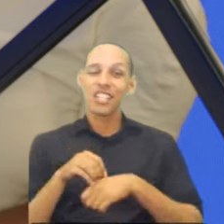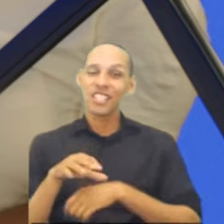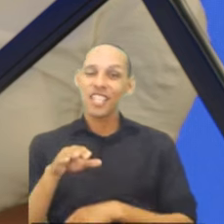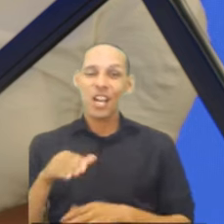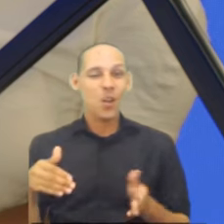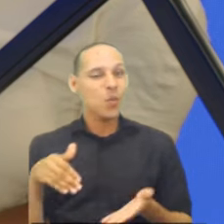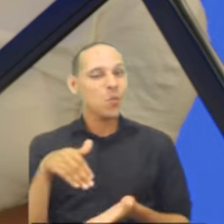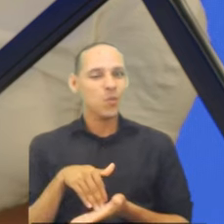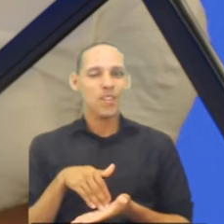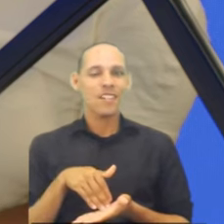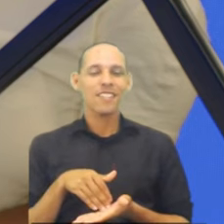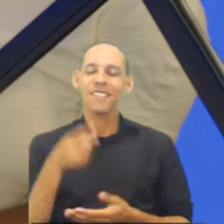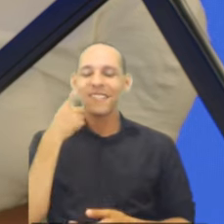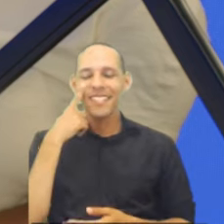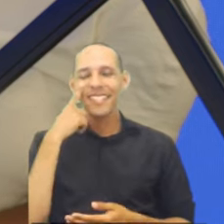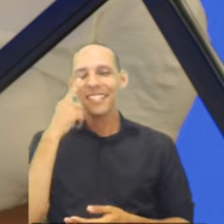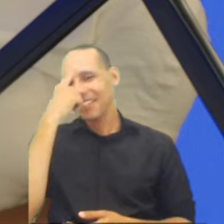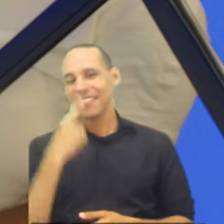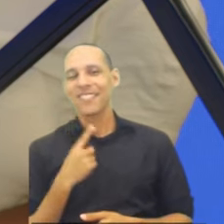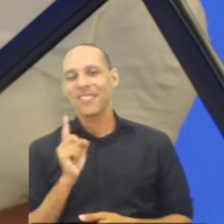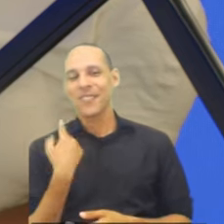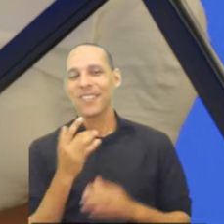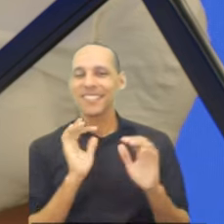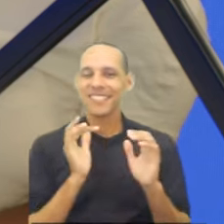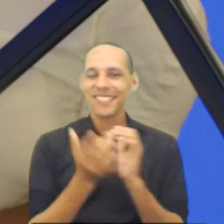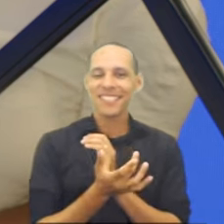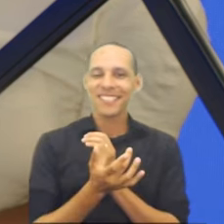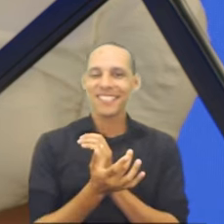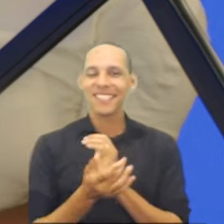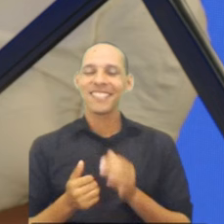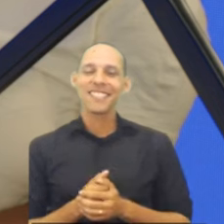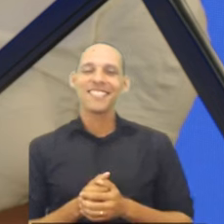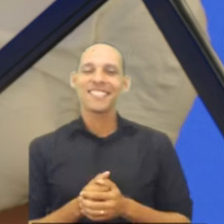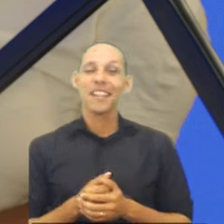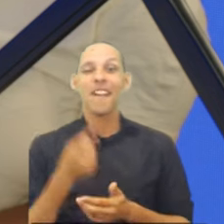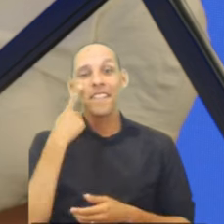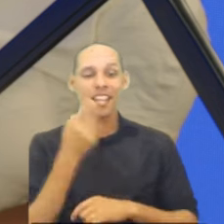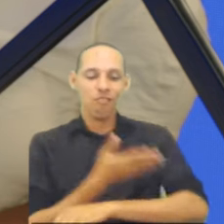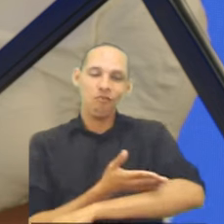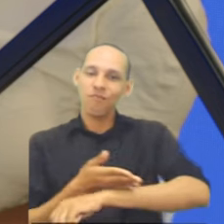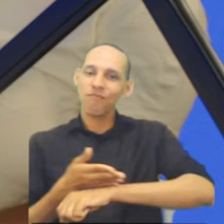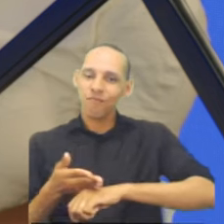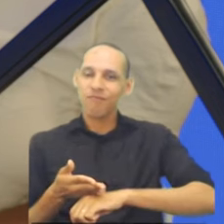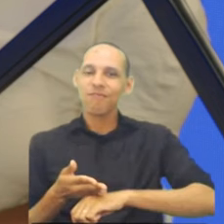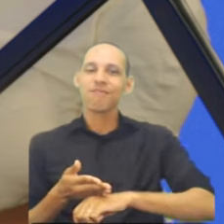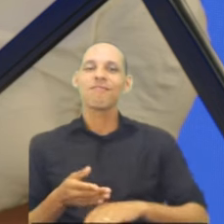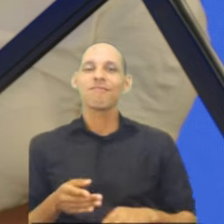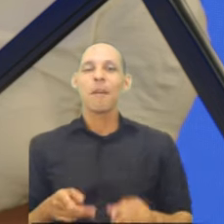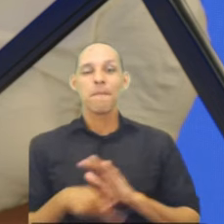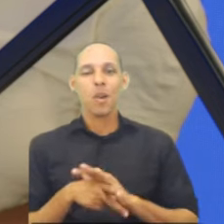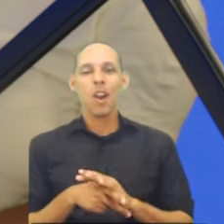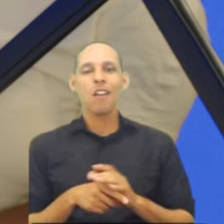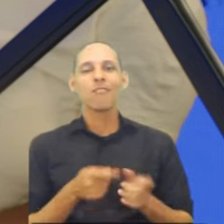e agora uma última dica acompanha os nossos perfis nas redes sociais para acompanhar as tendências e e e